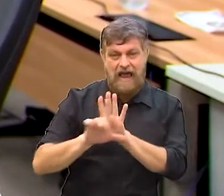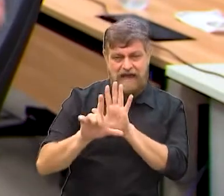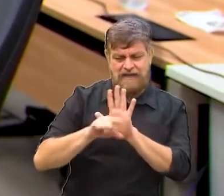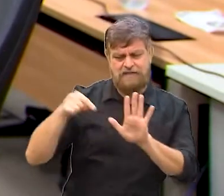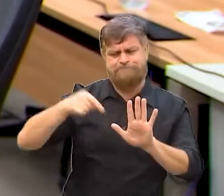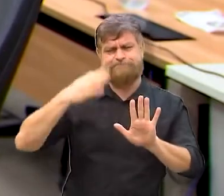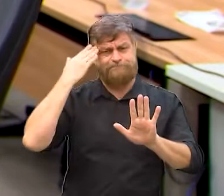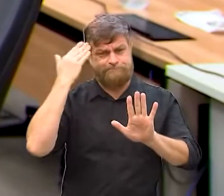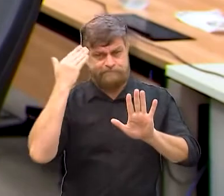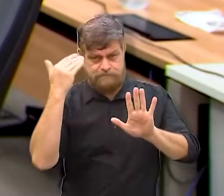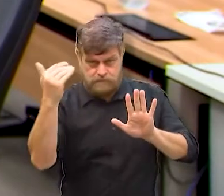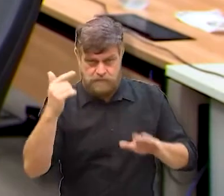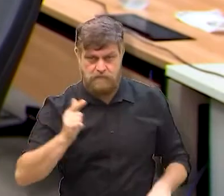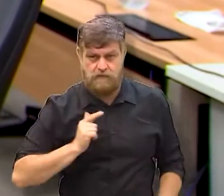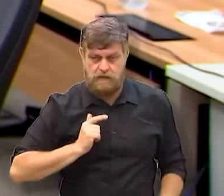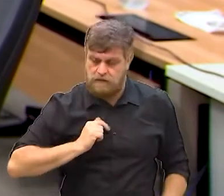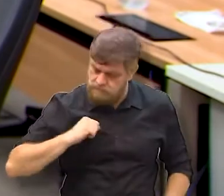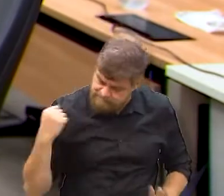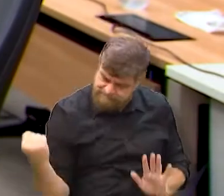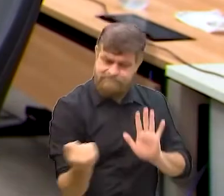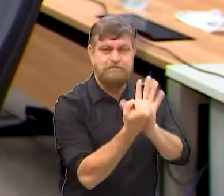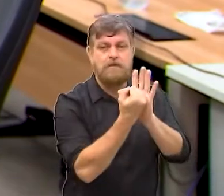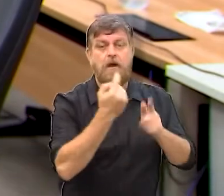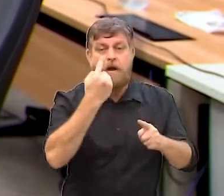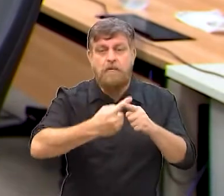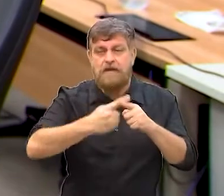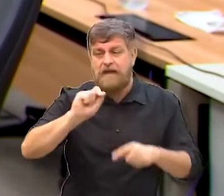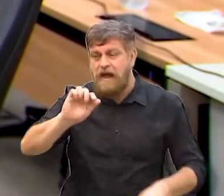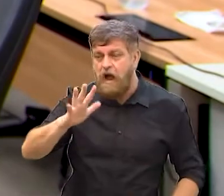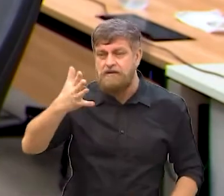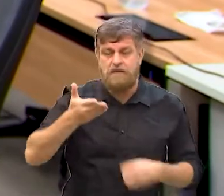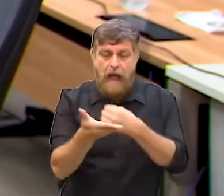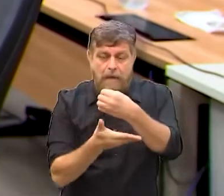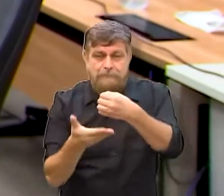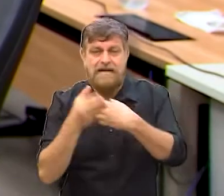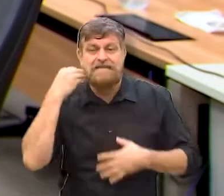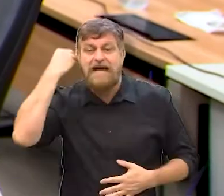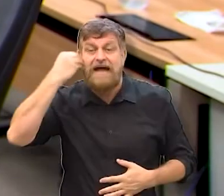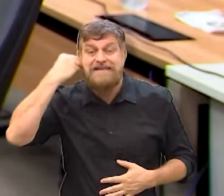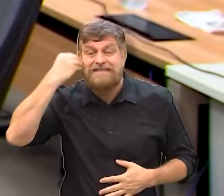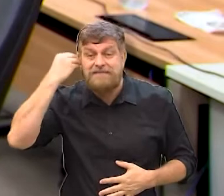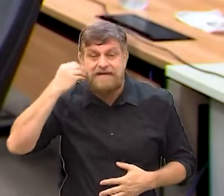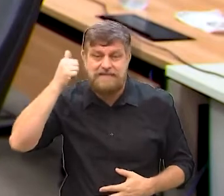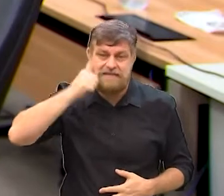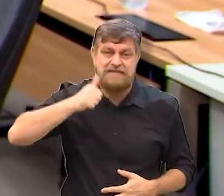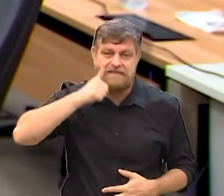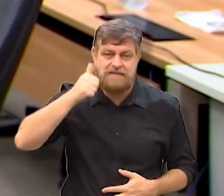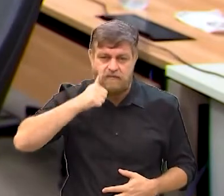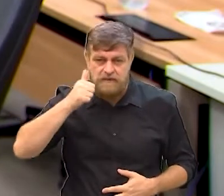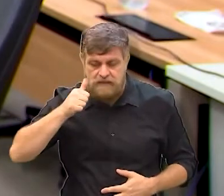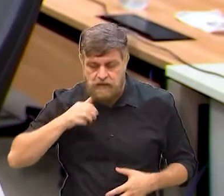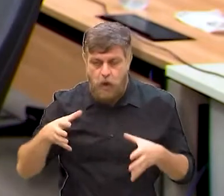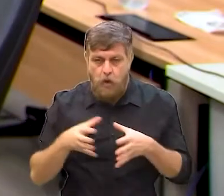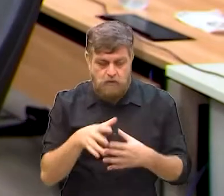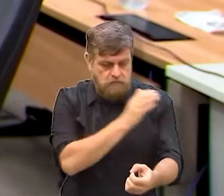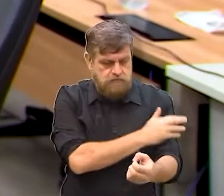Penha é uma lei muito conhecida e é uma lei que pegou porque foi feito com base na experiência da vida das mulheres, né?